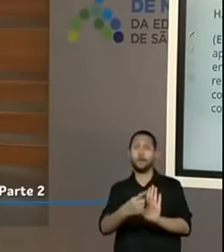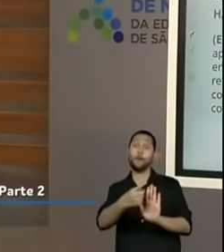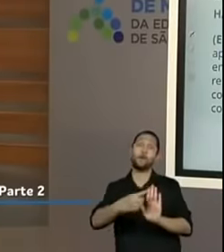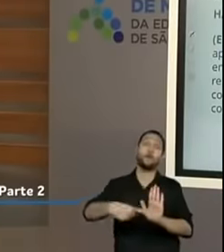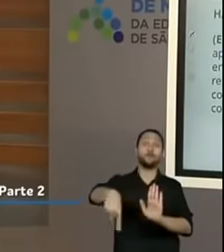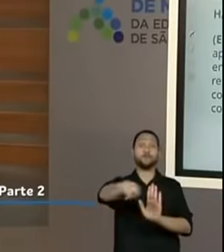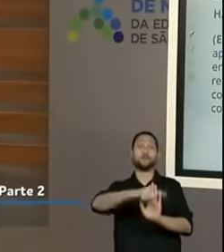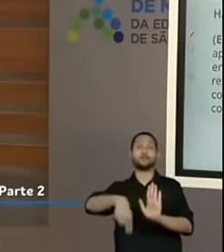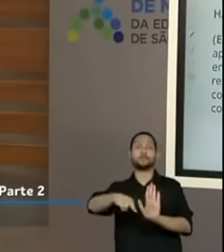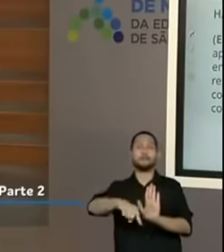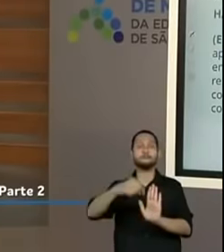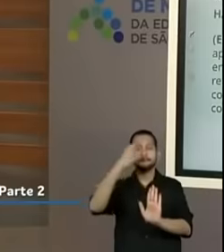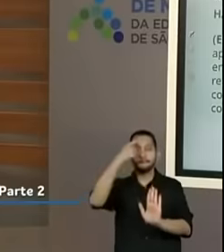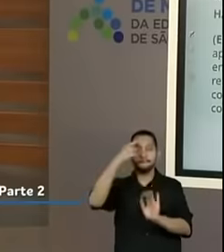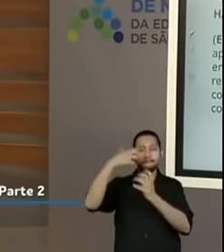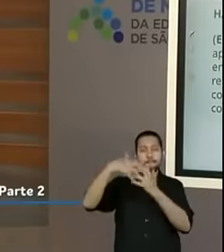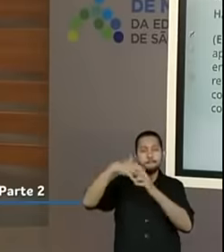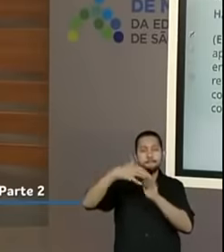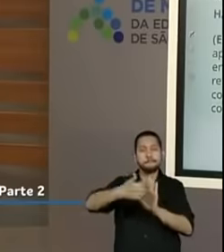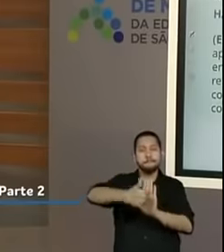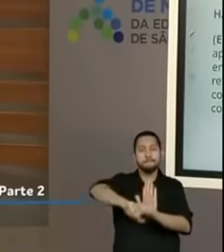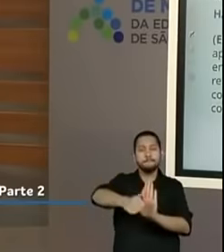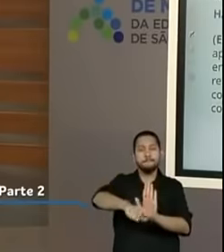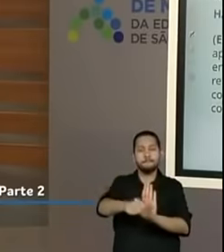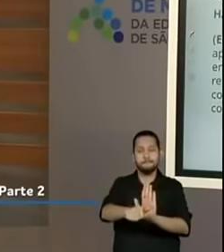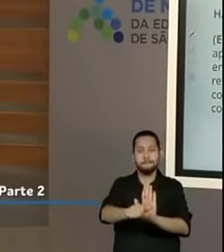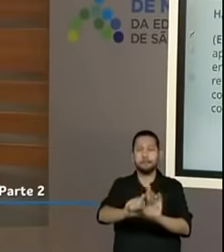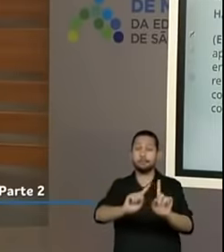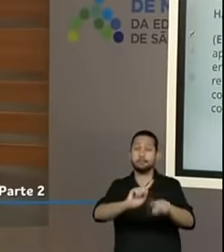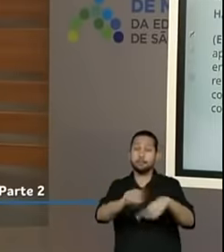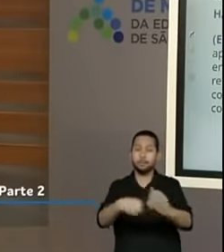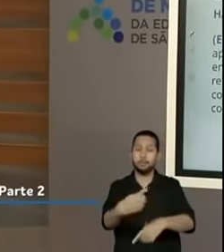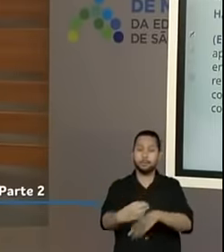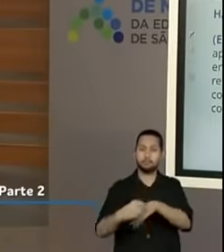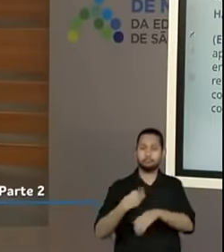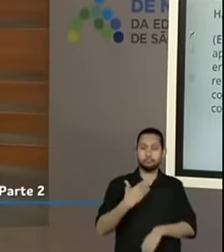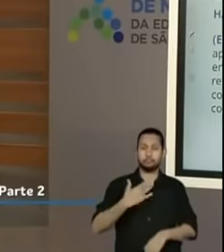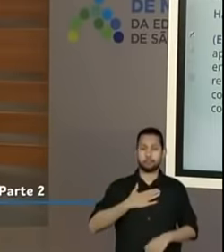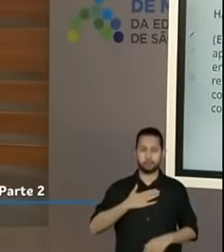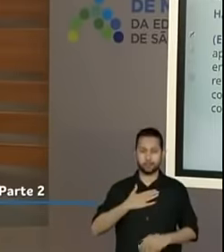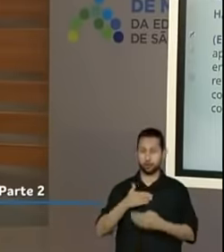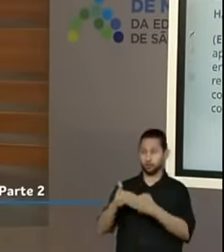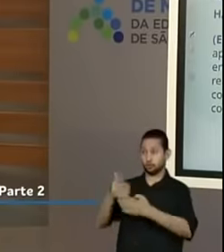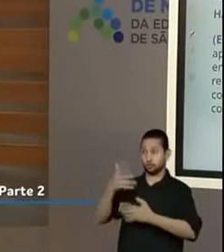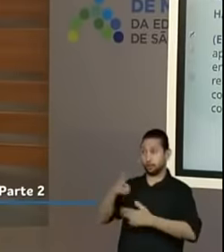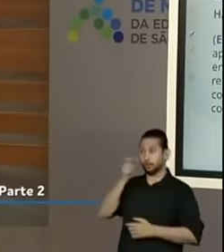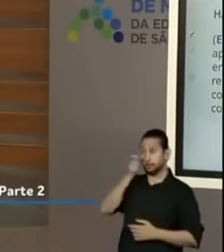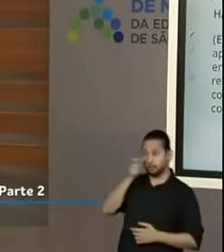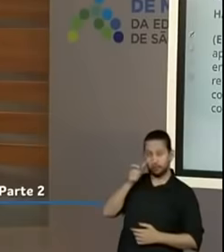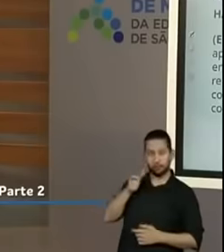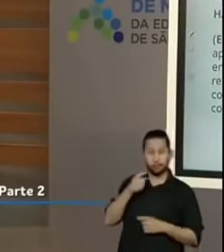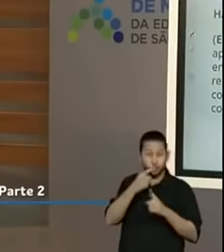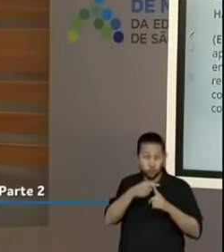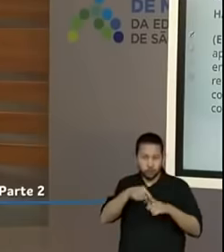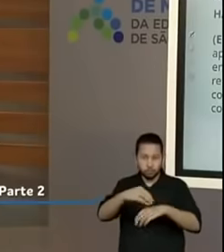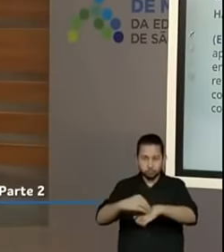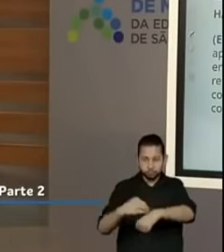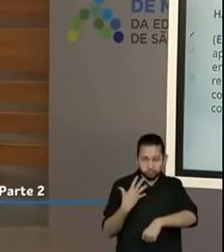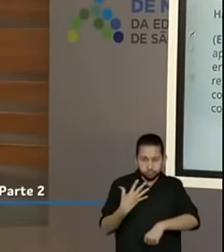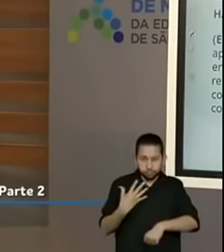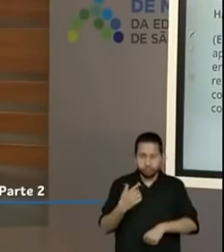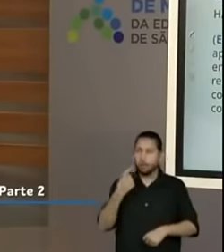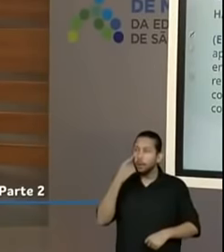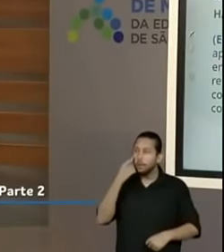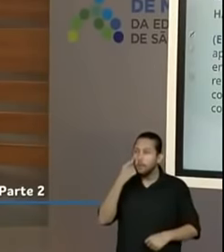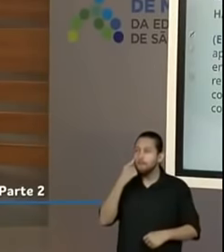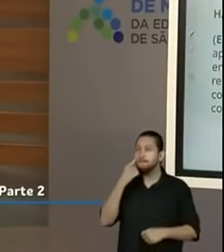me disserem. Então, estejam bem atentos e respondam aqui no chat, porque com as respostas de vocês, eu vou formular aqui,